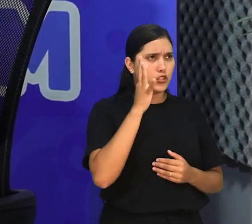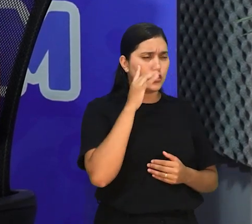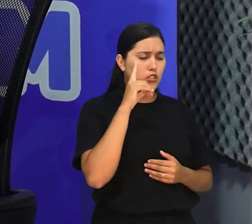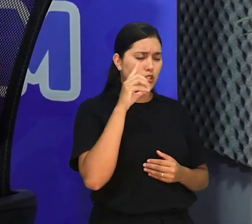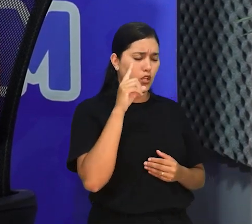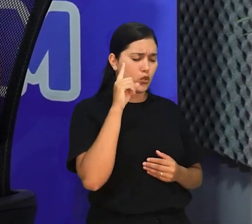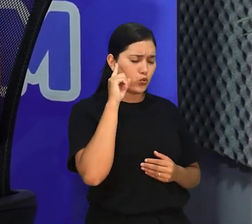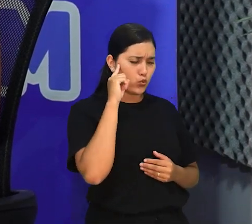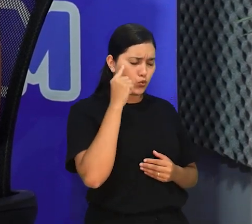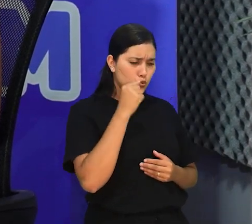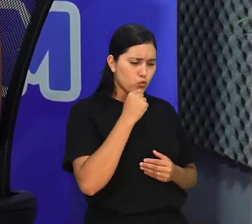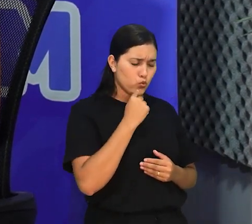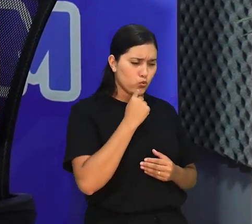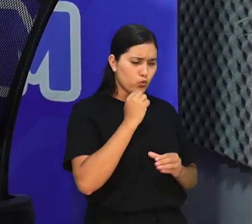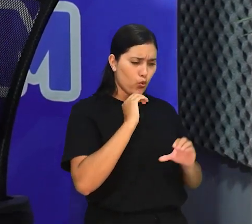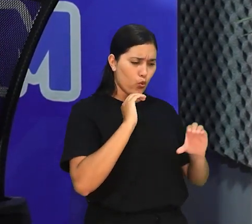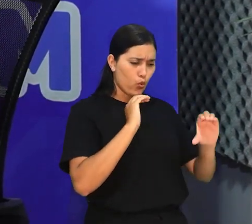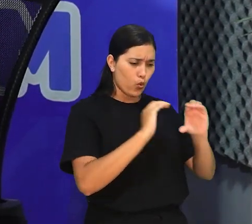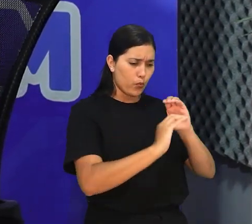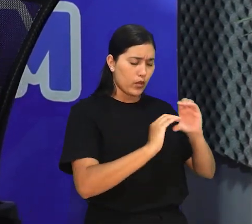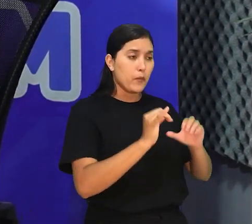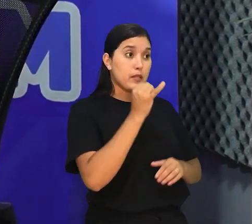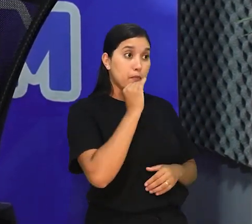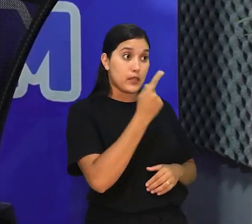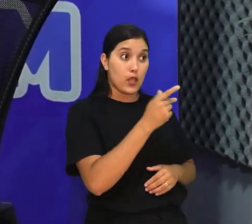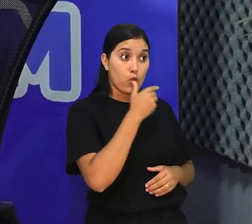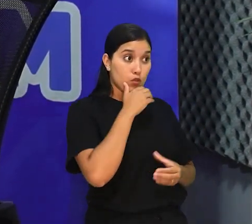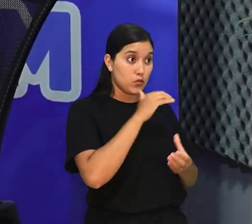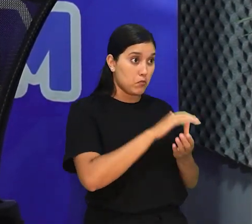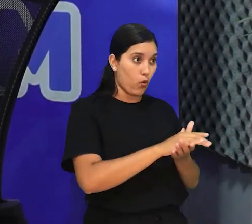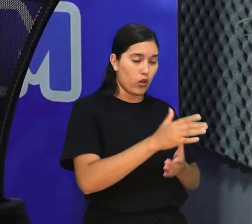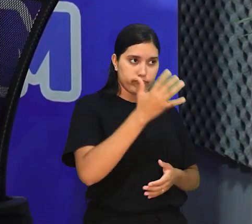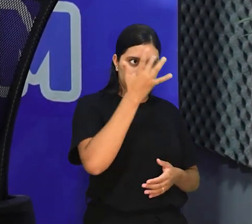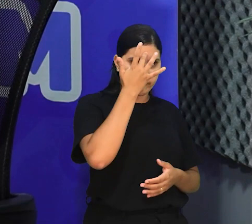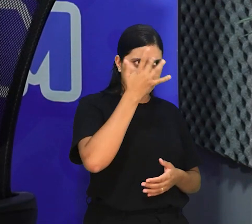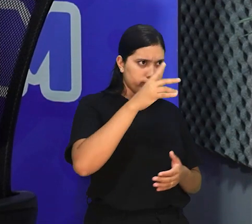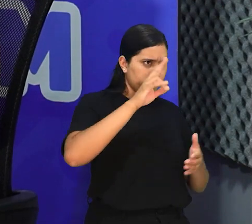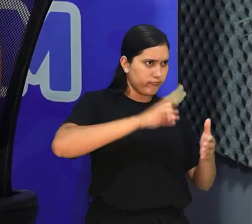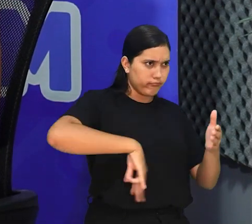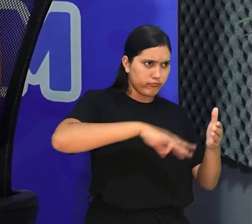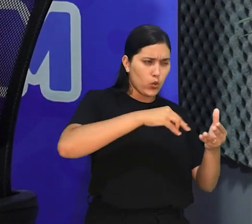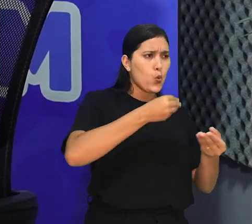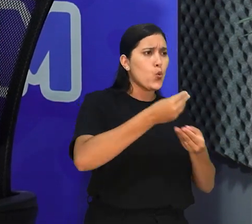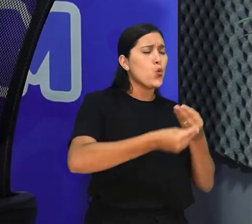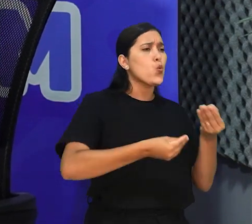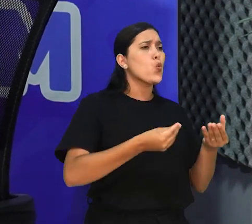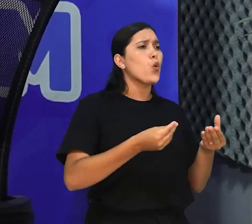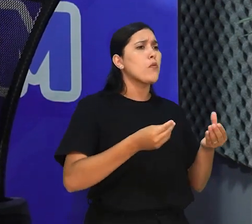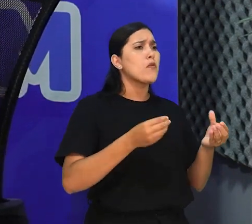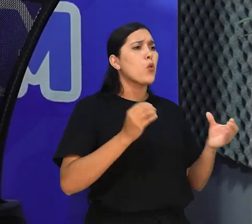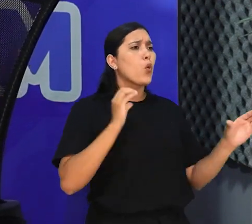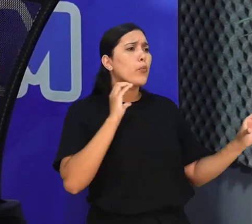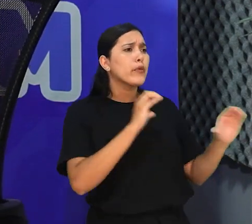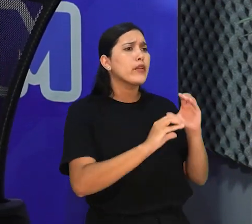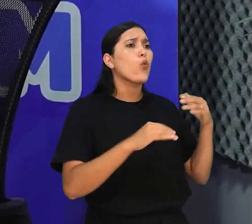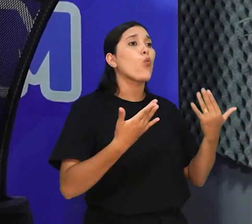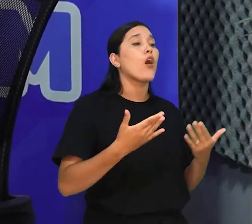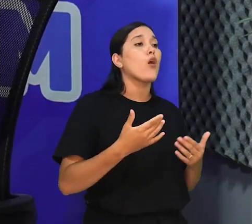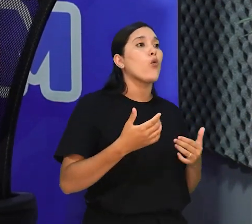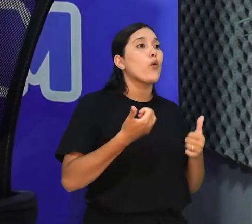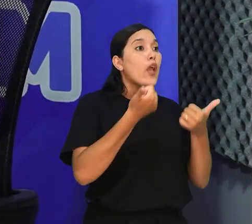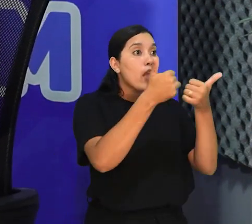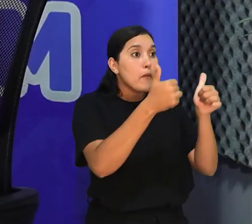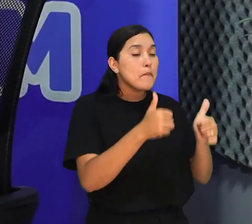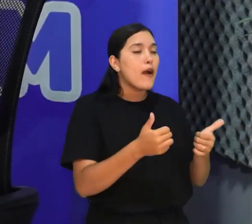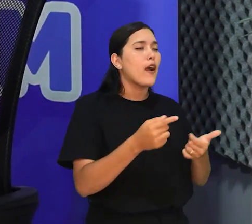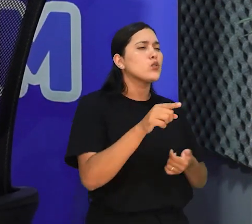surdo, por exemplo, se comunicar, por exemplo, no caso do seu esposo, que não foi alfabetizado, não sabe ler? Qual seriam as figuras que você